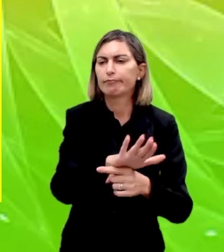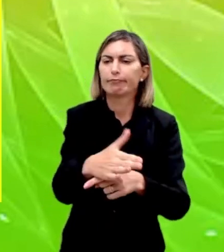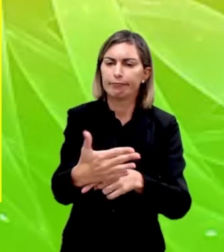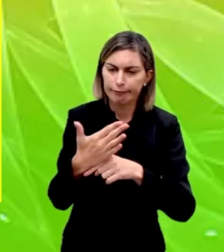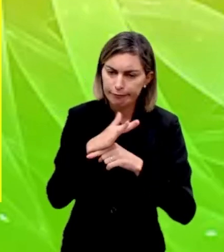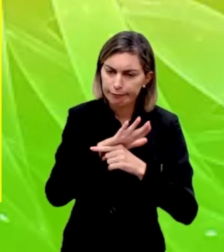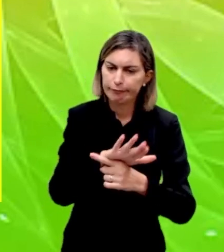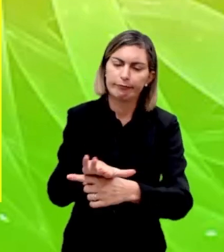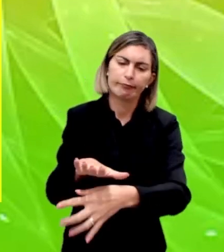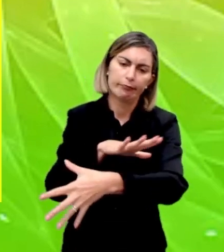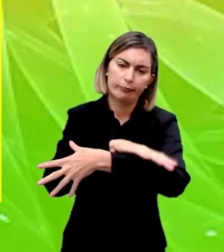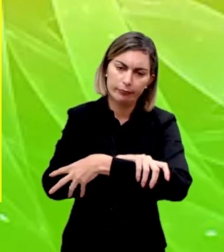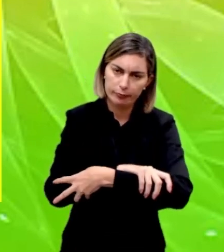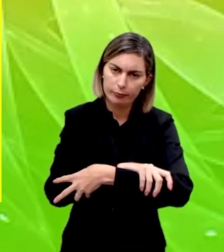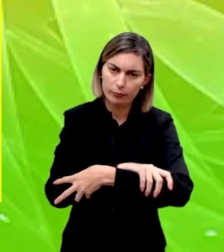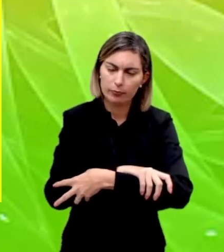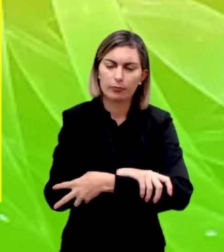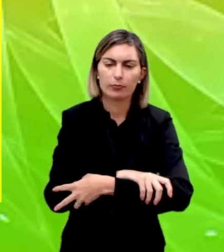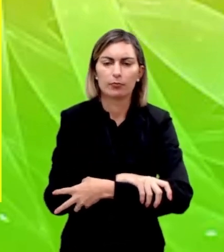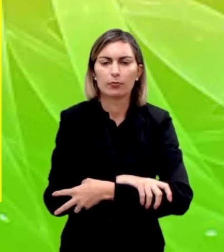colaboradores, né?